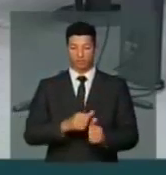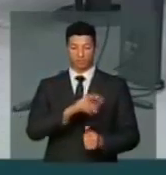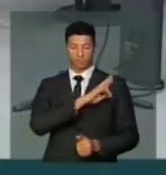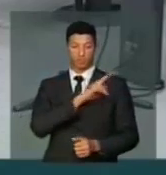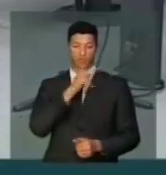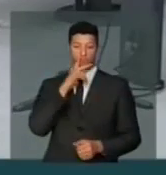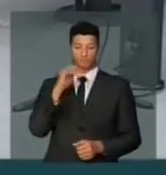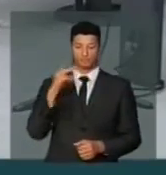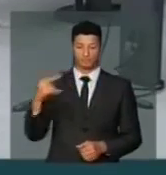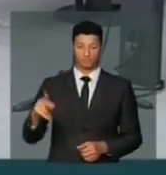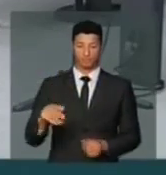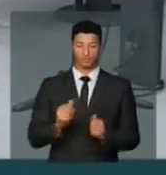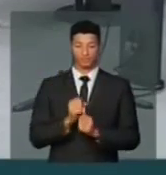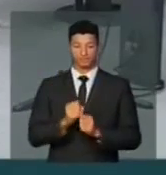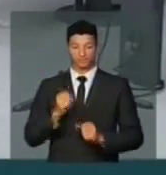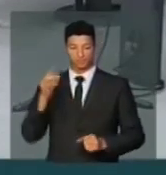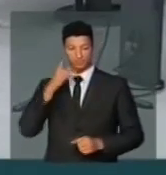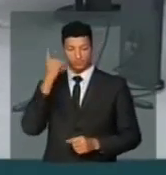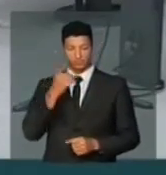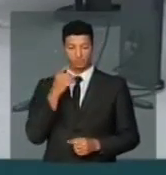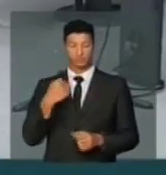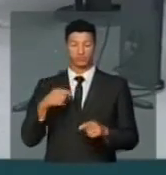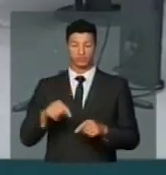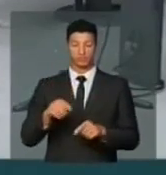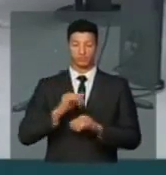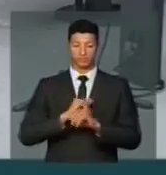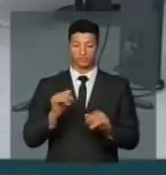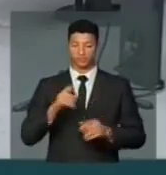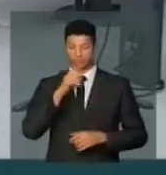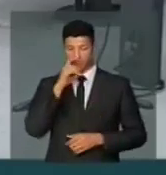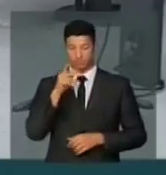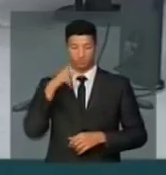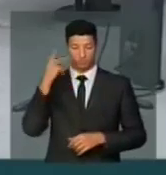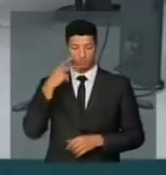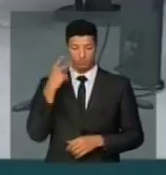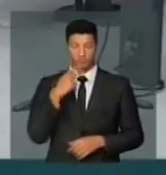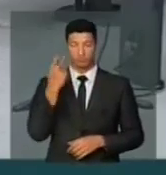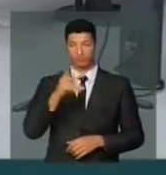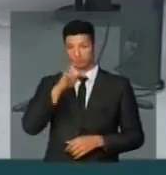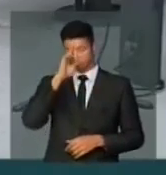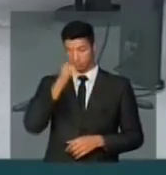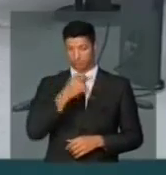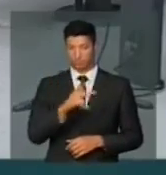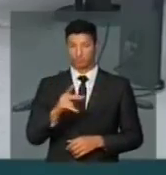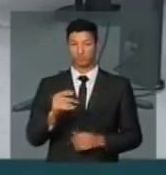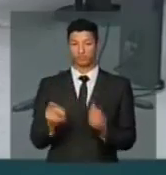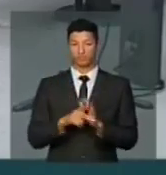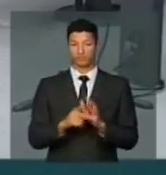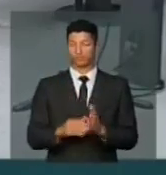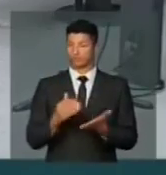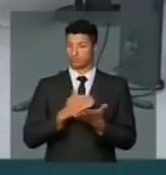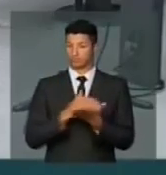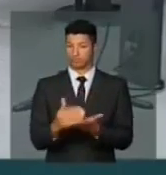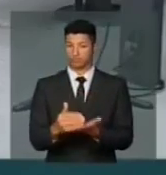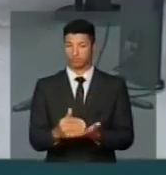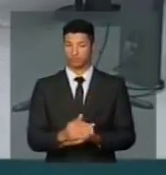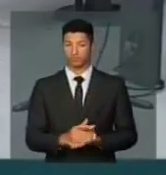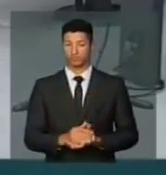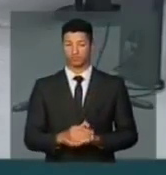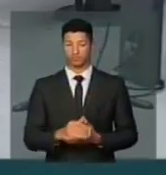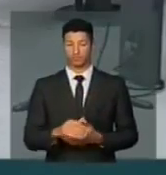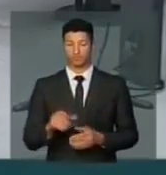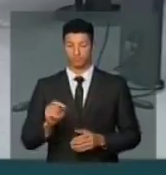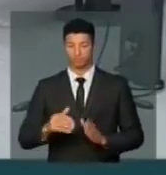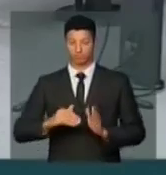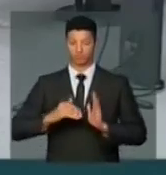seu pai, que foi um grande parlamentar. Então aqui dizer do orgulho do partido, do seu mandato, nesse início de carreira